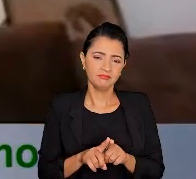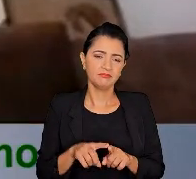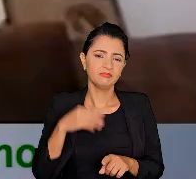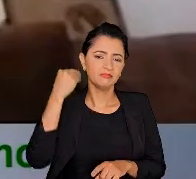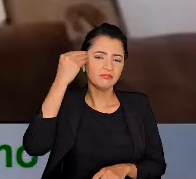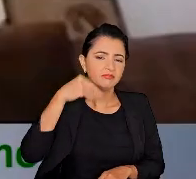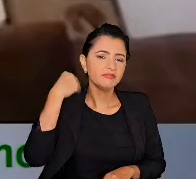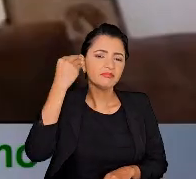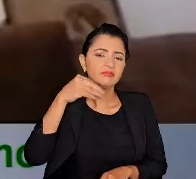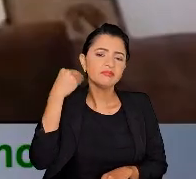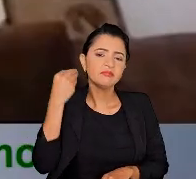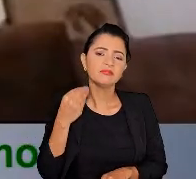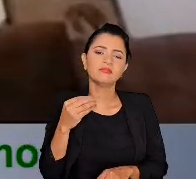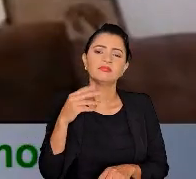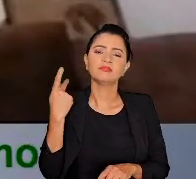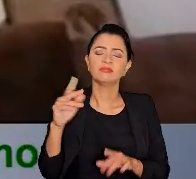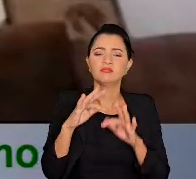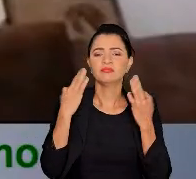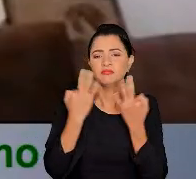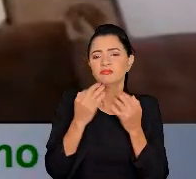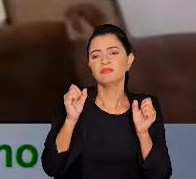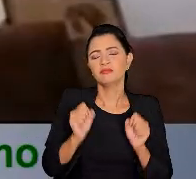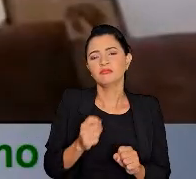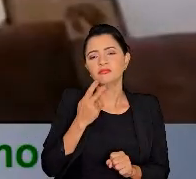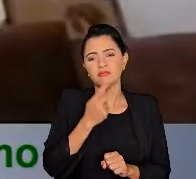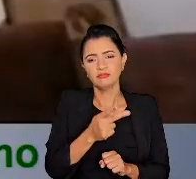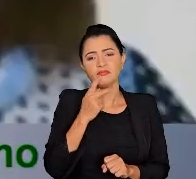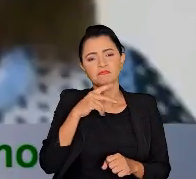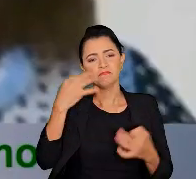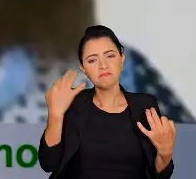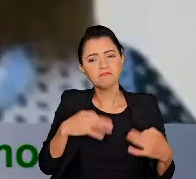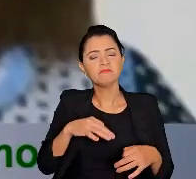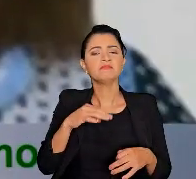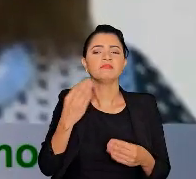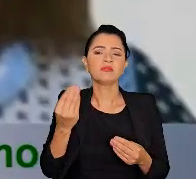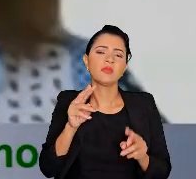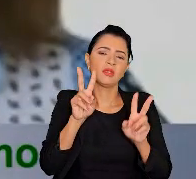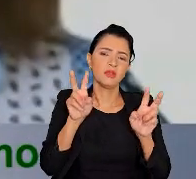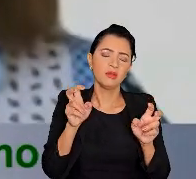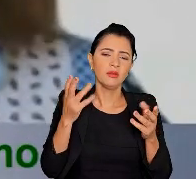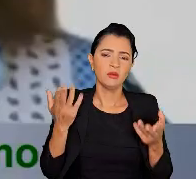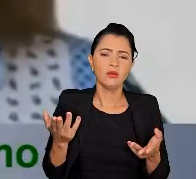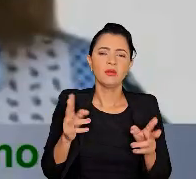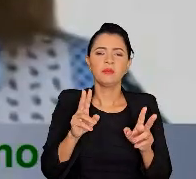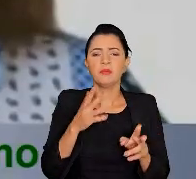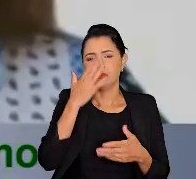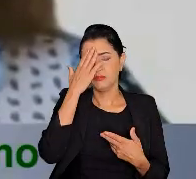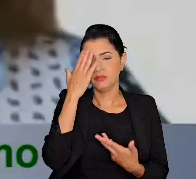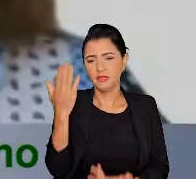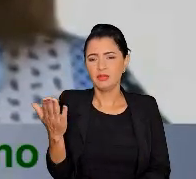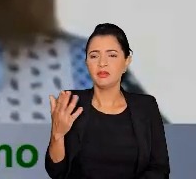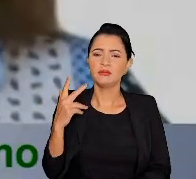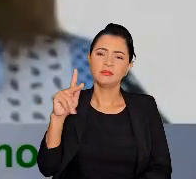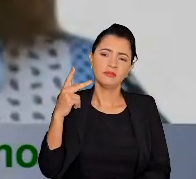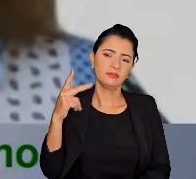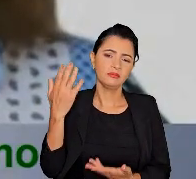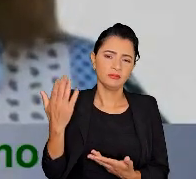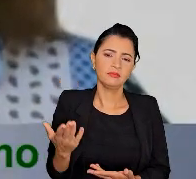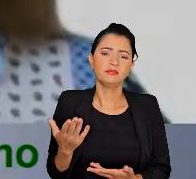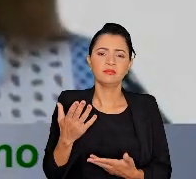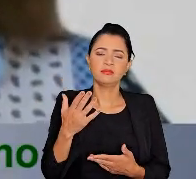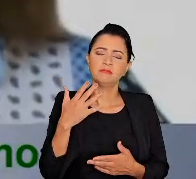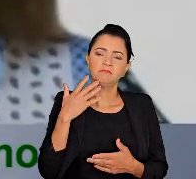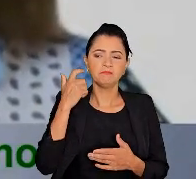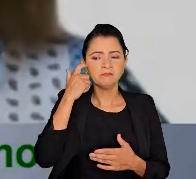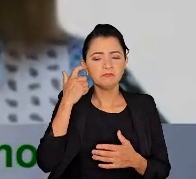experiência familiar, que pôde falar com muita propriedade sobre o tema. Muito obrigada pelas suas reflexões,